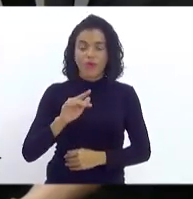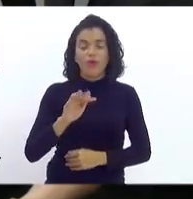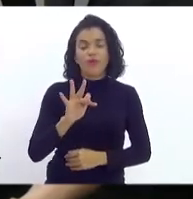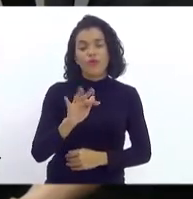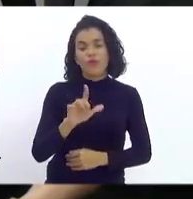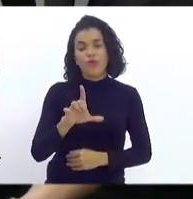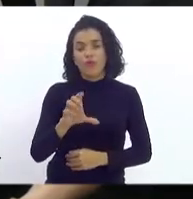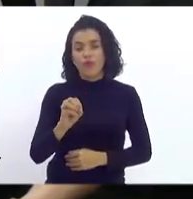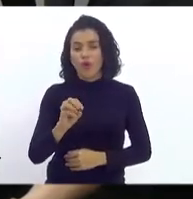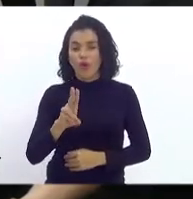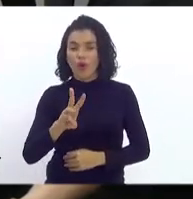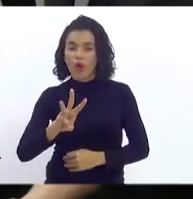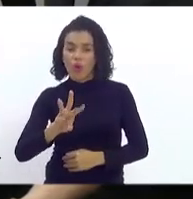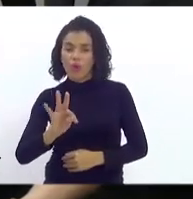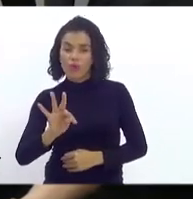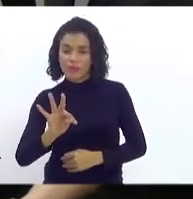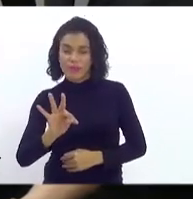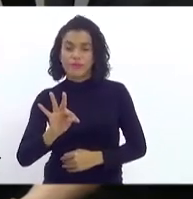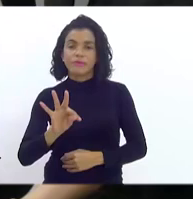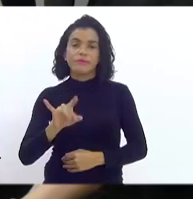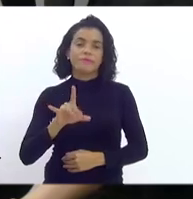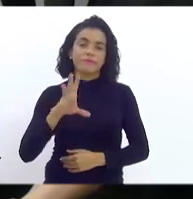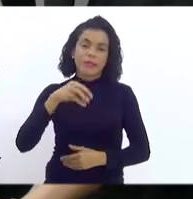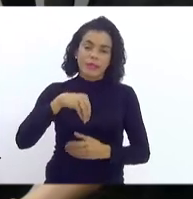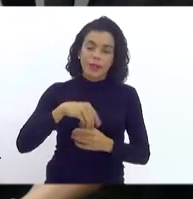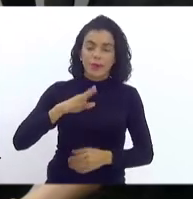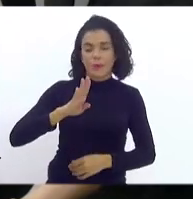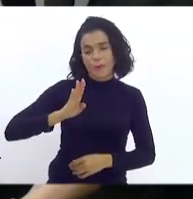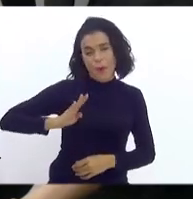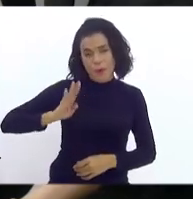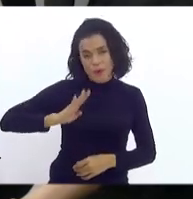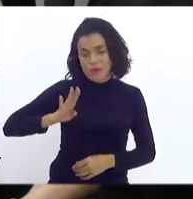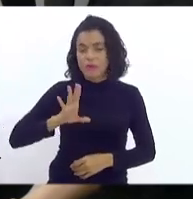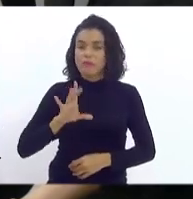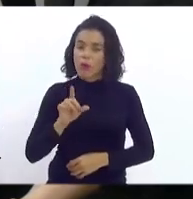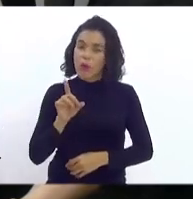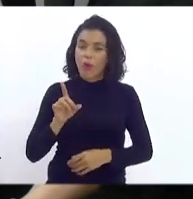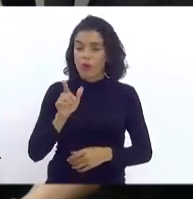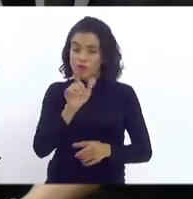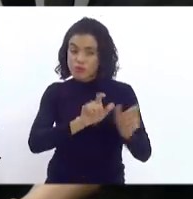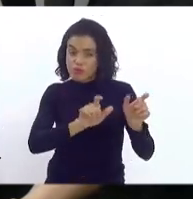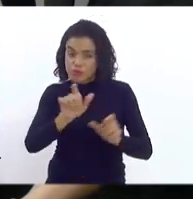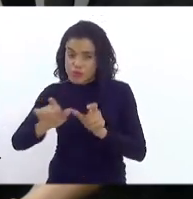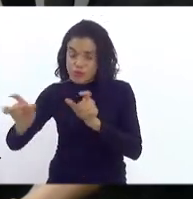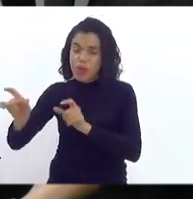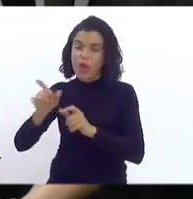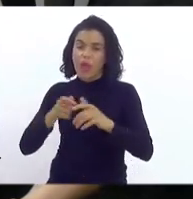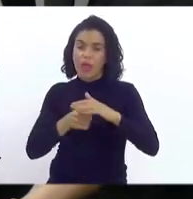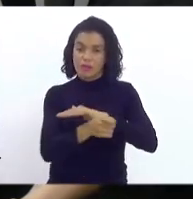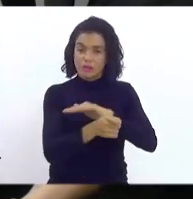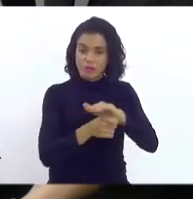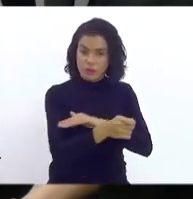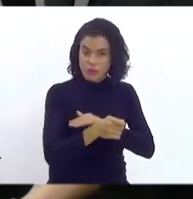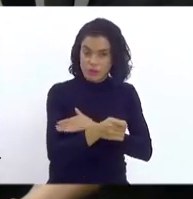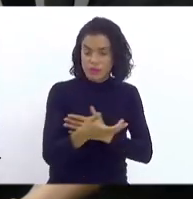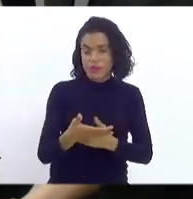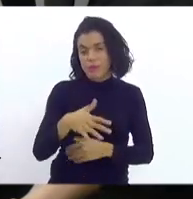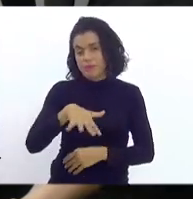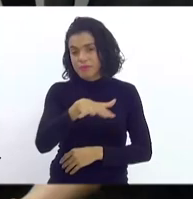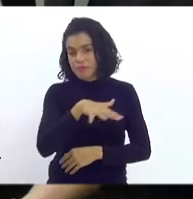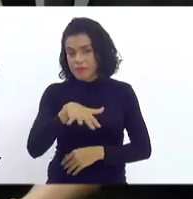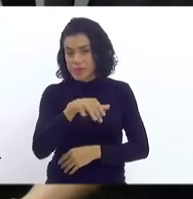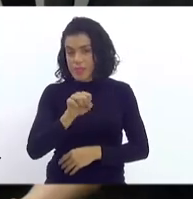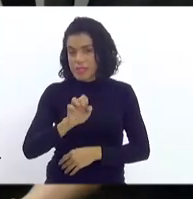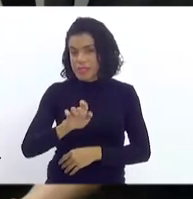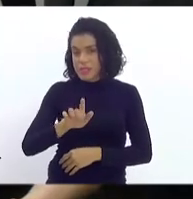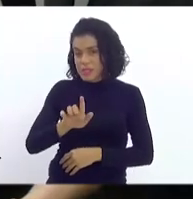o que é feito em bolsa. Os demais são acionistas que atuam. Tanto no caso da